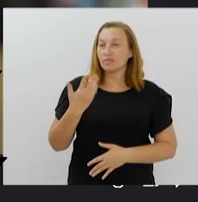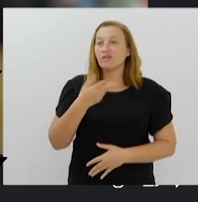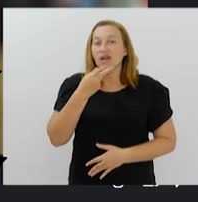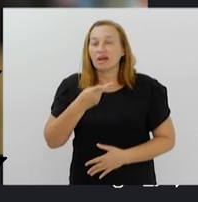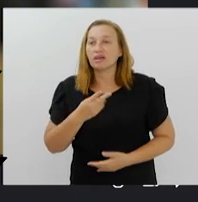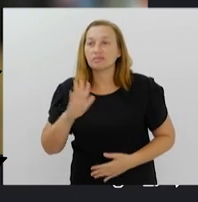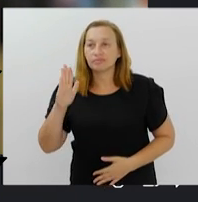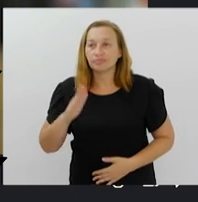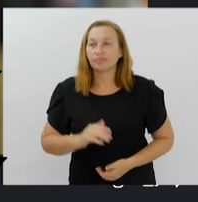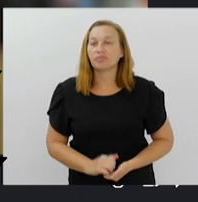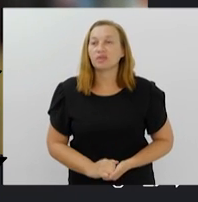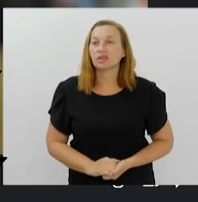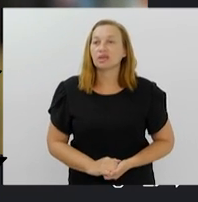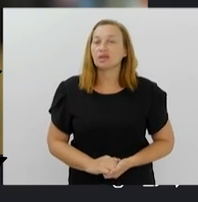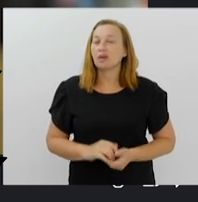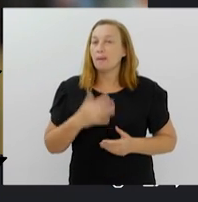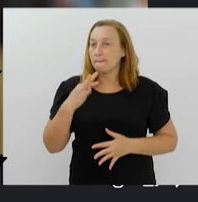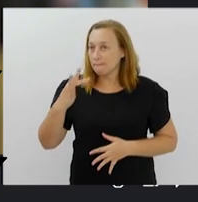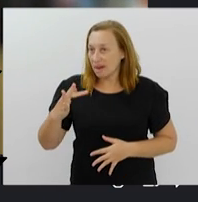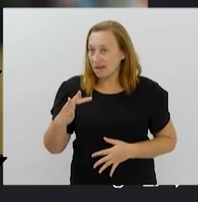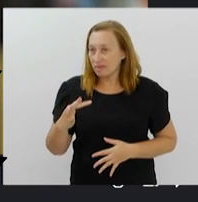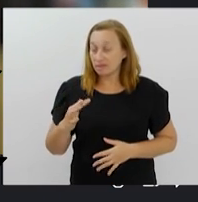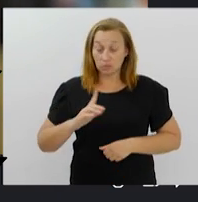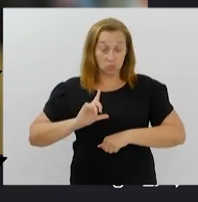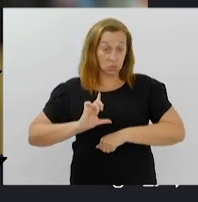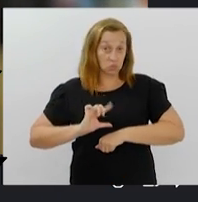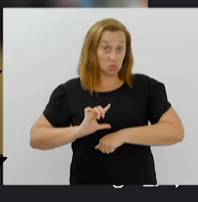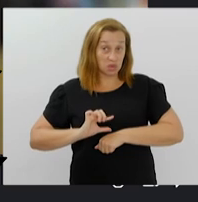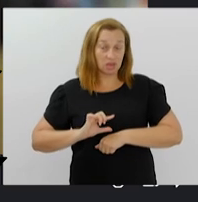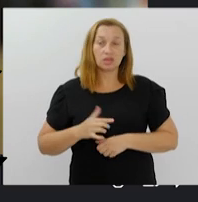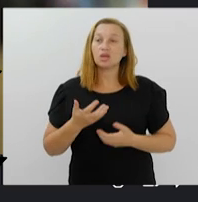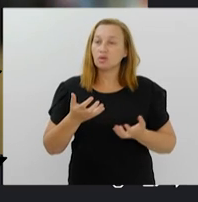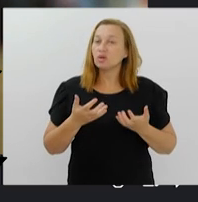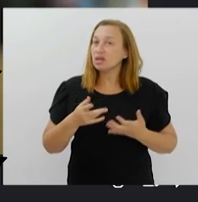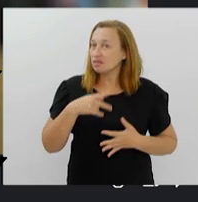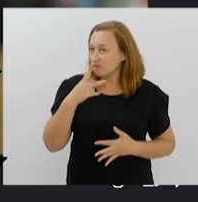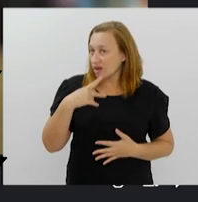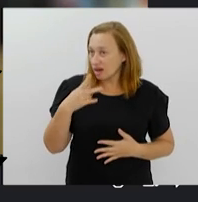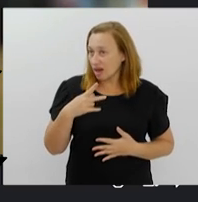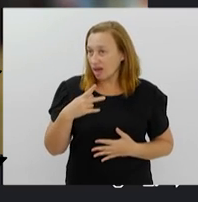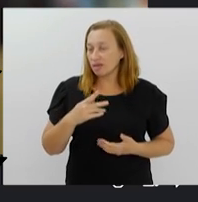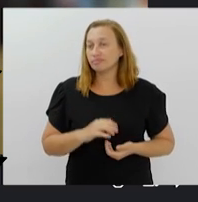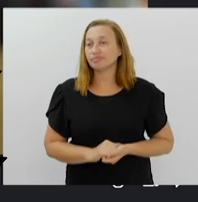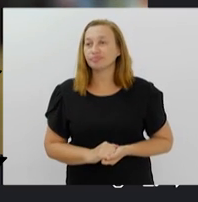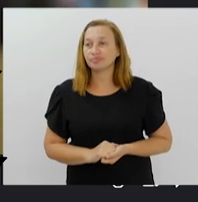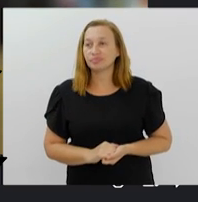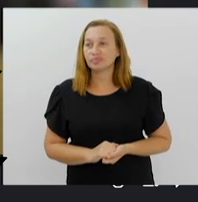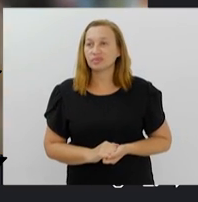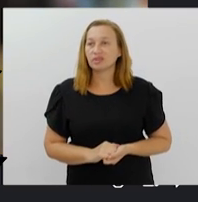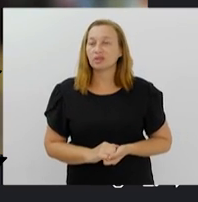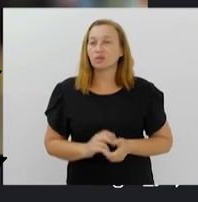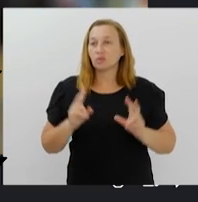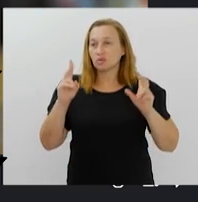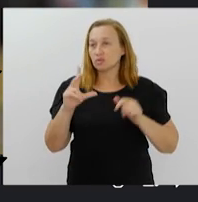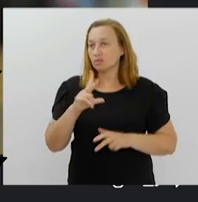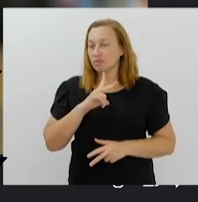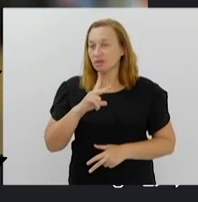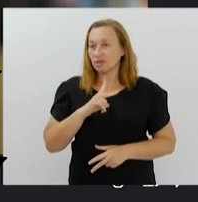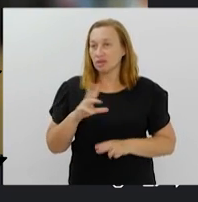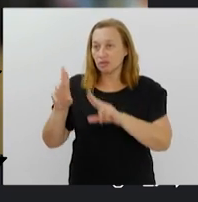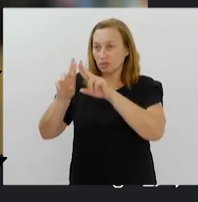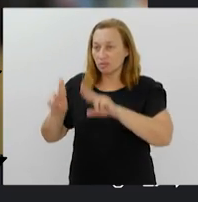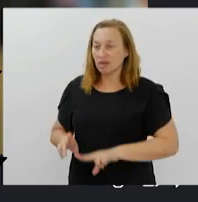vou vou tentar ser breve né devido à hora eh eu só queria comentar sem entrar no mérito do do caso particular da Unimed